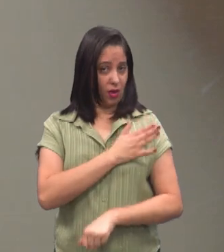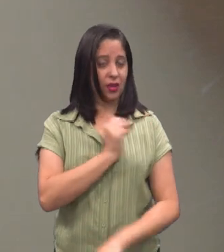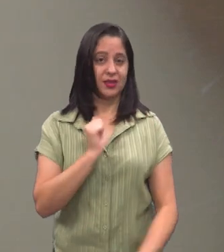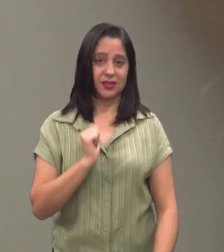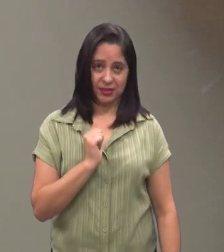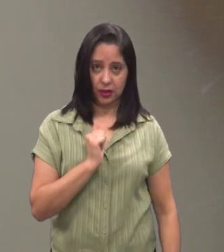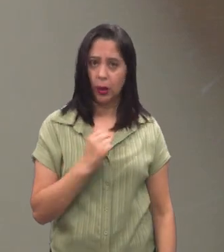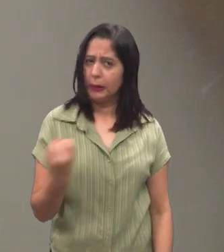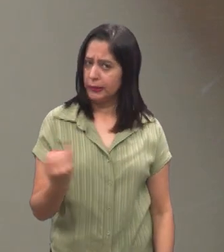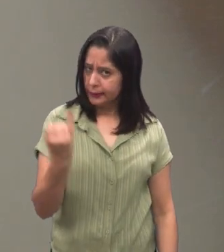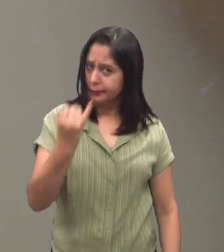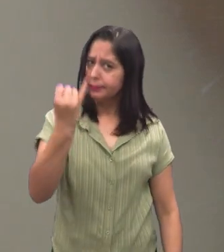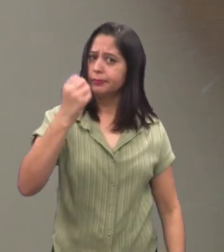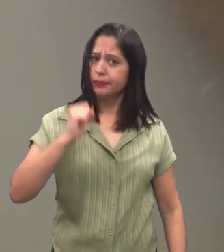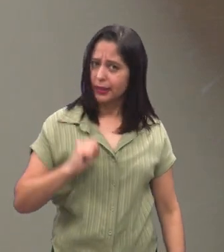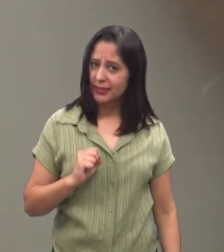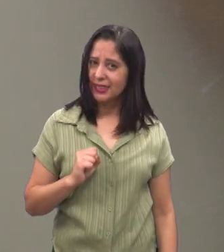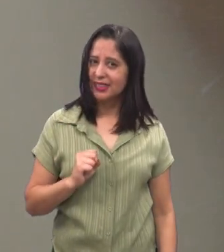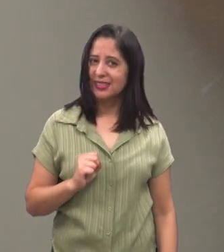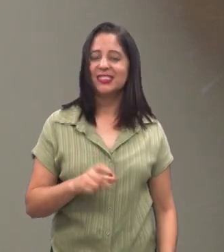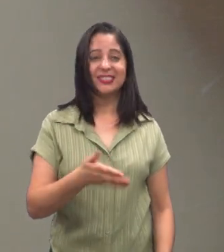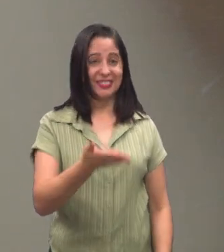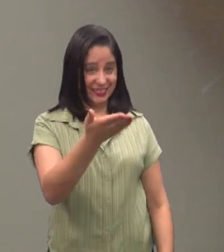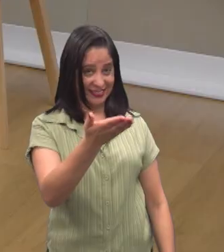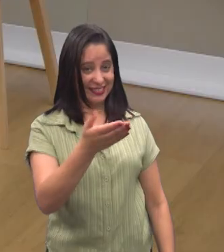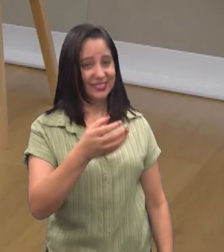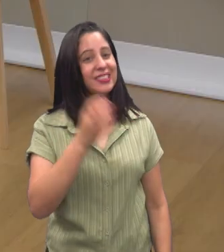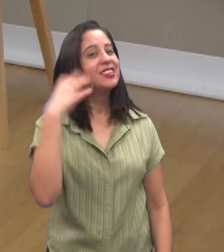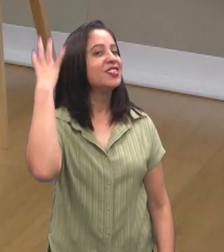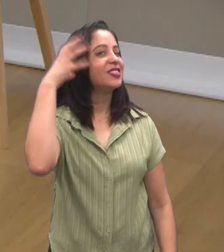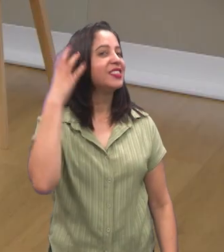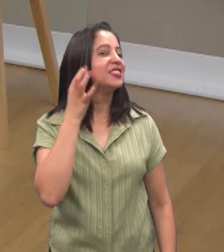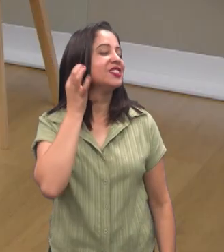do coração é fundamental, não é mesmo, Fê?